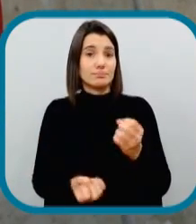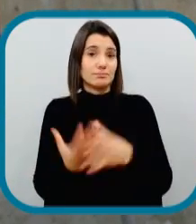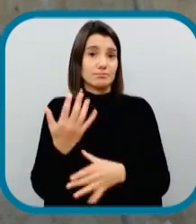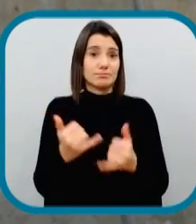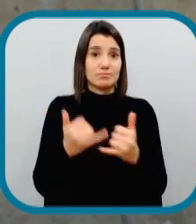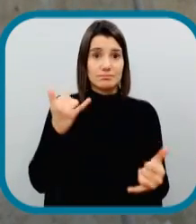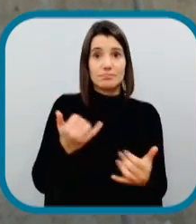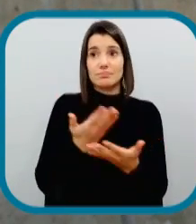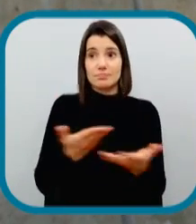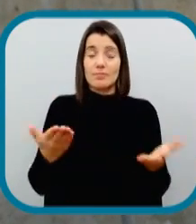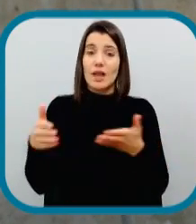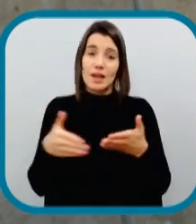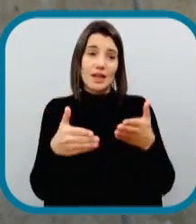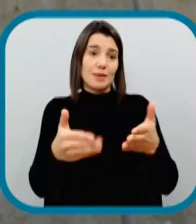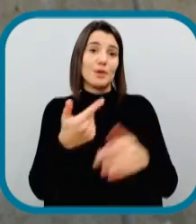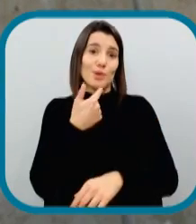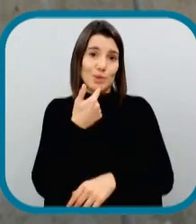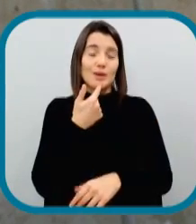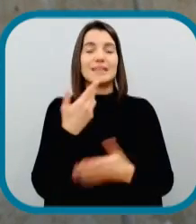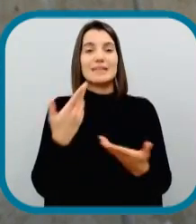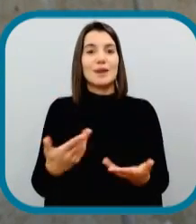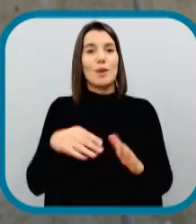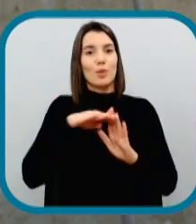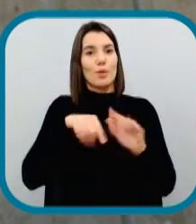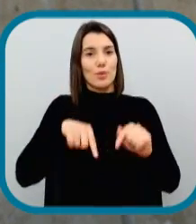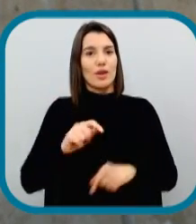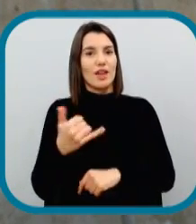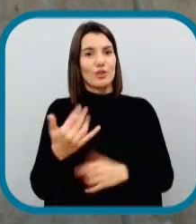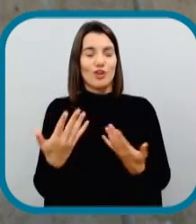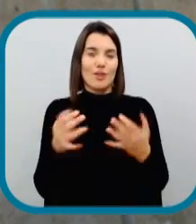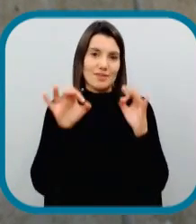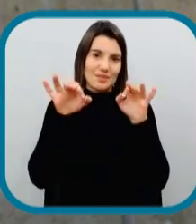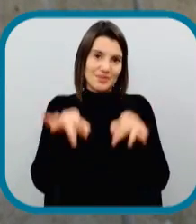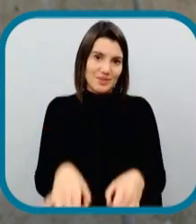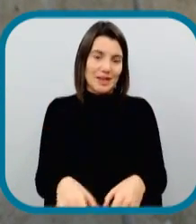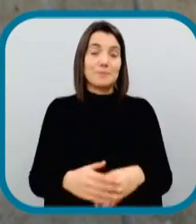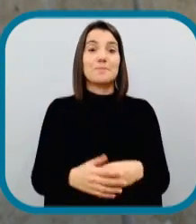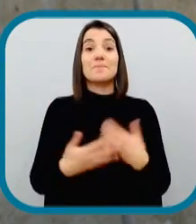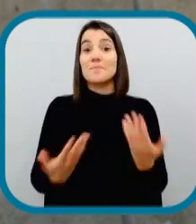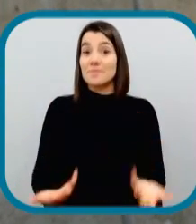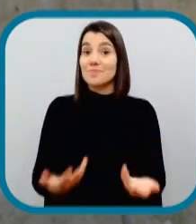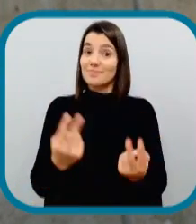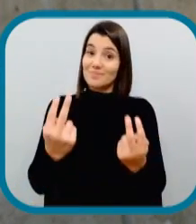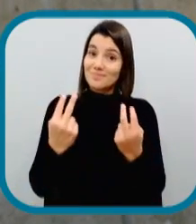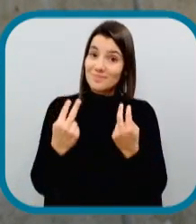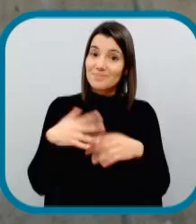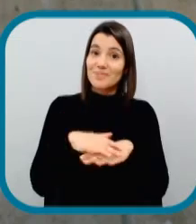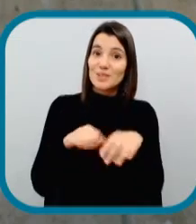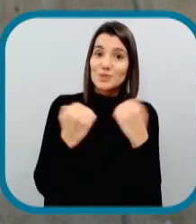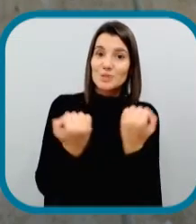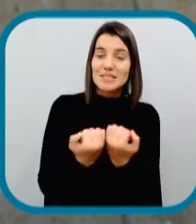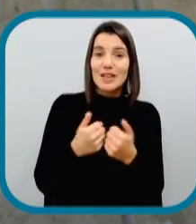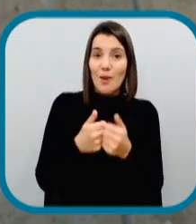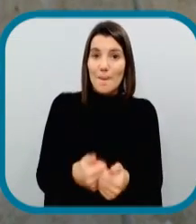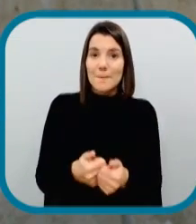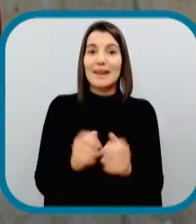criação publicitária e digital, que ainda tem um longo caminho a percorrer, este episódio do E2 chega agora ao fim. Entretanto,